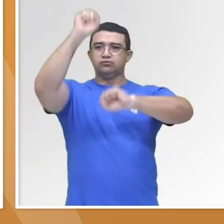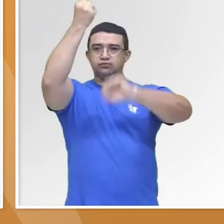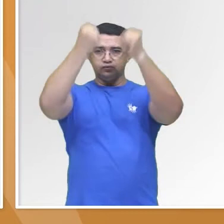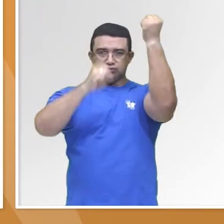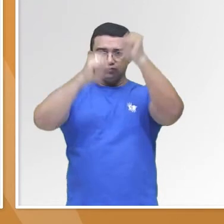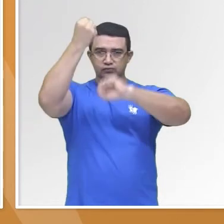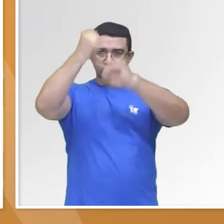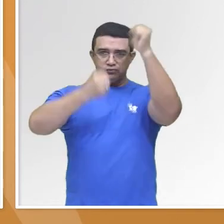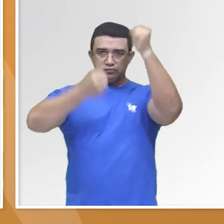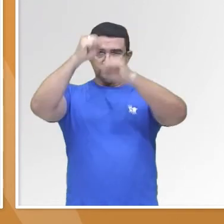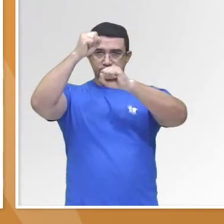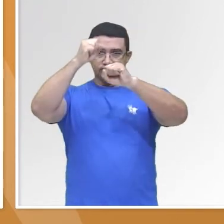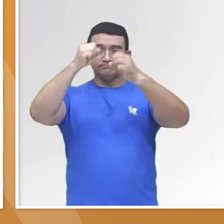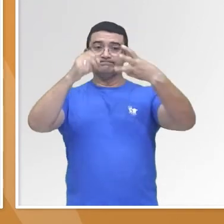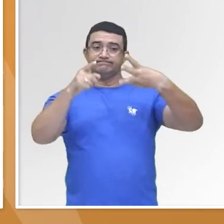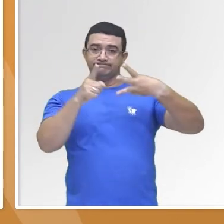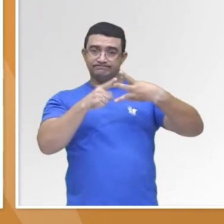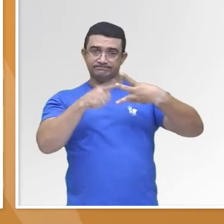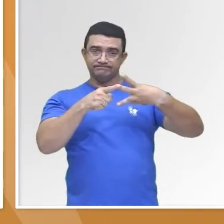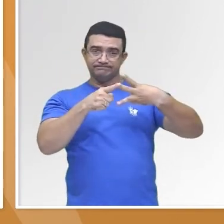setor secundário. E